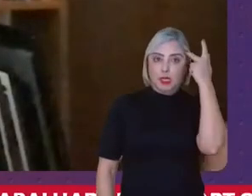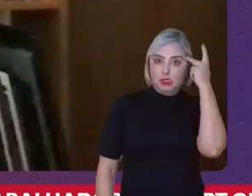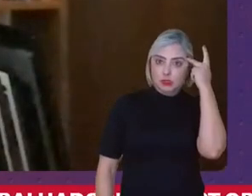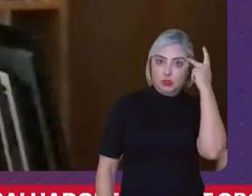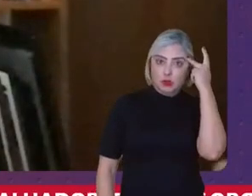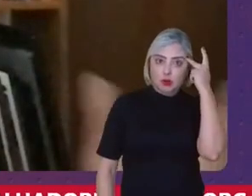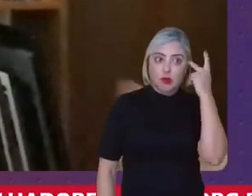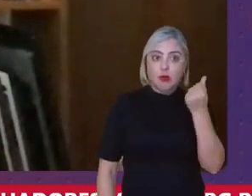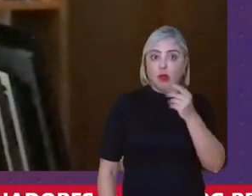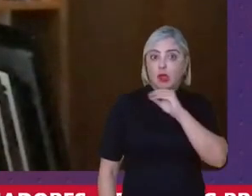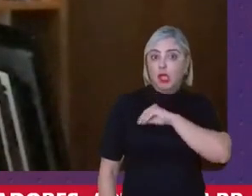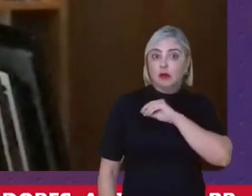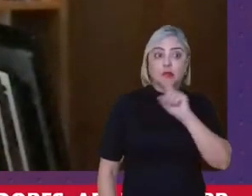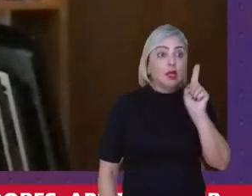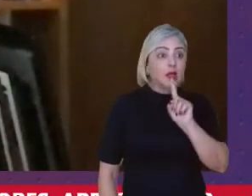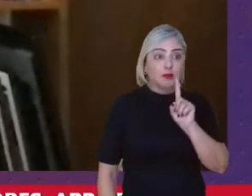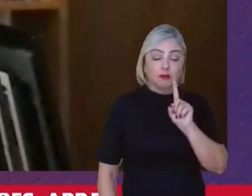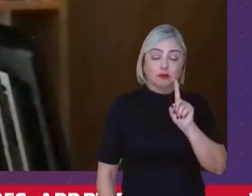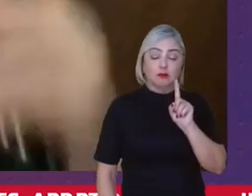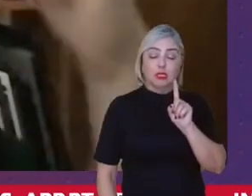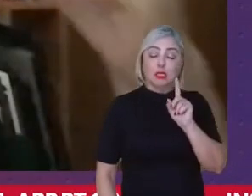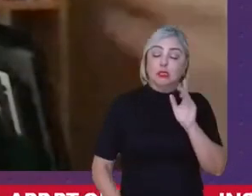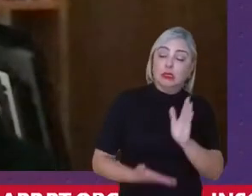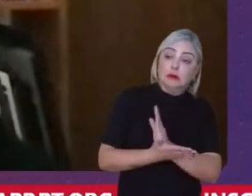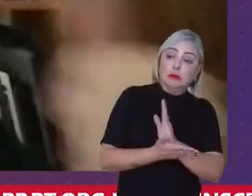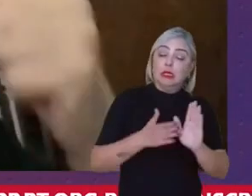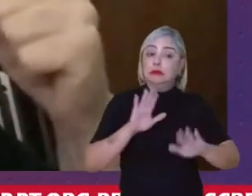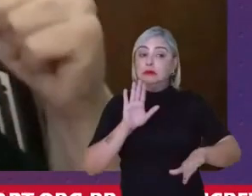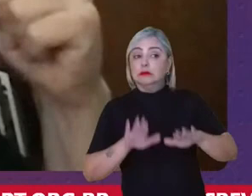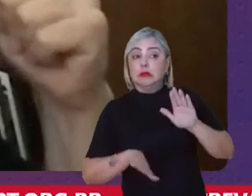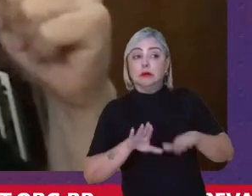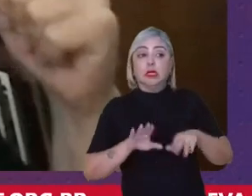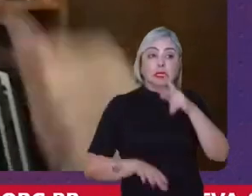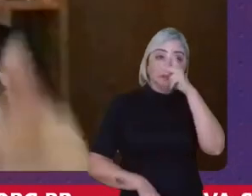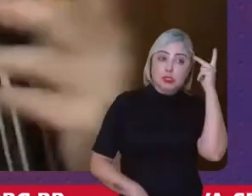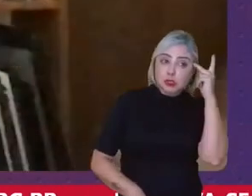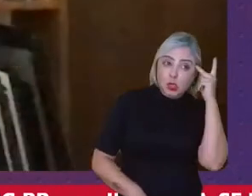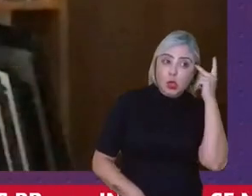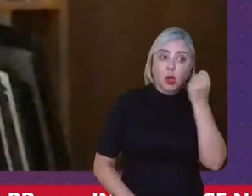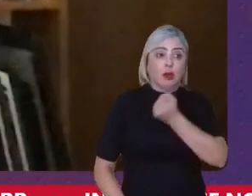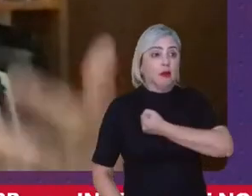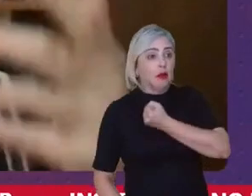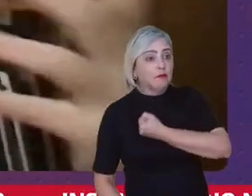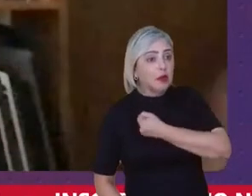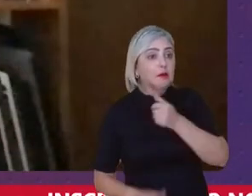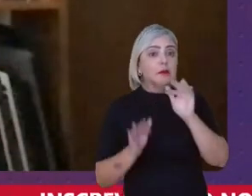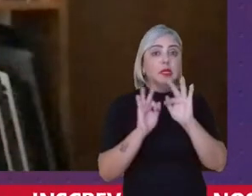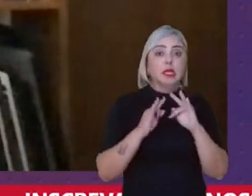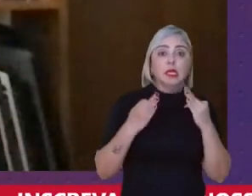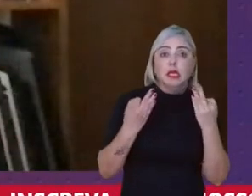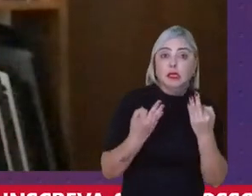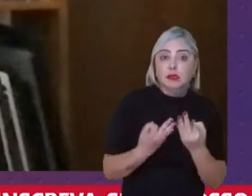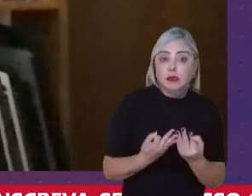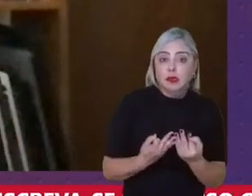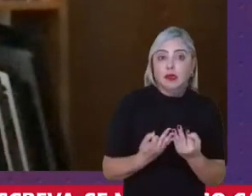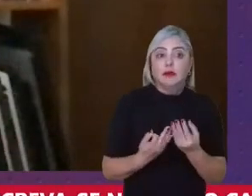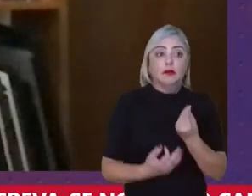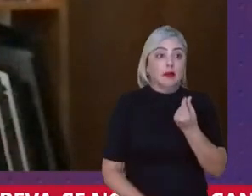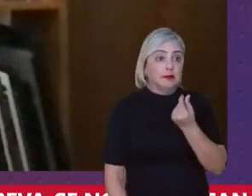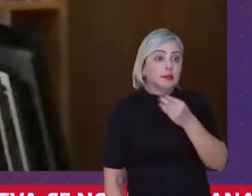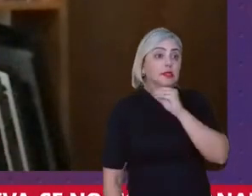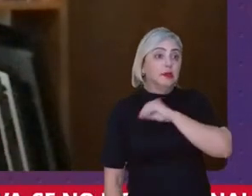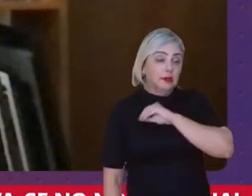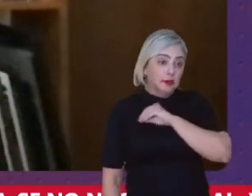tem na família, recebe o mesmo valor. Não, depende do número de pessoas, depende do que essa família tem de